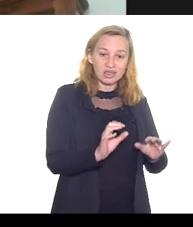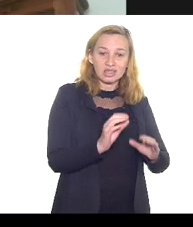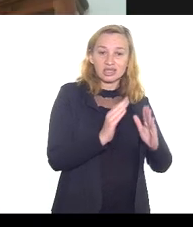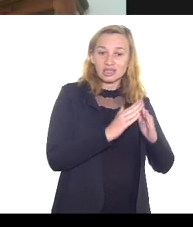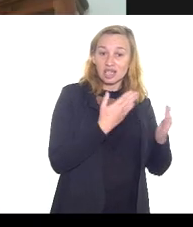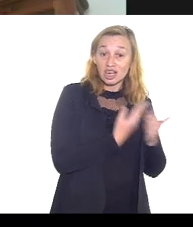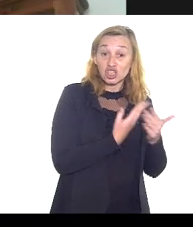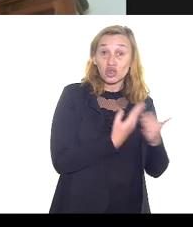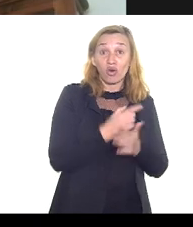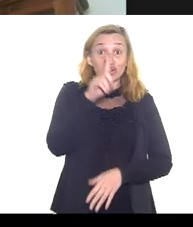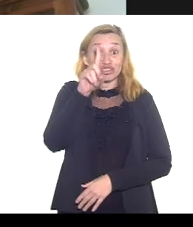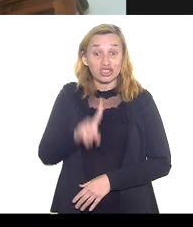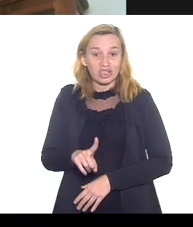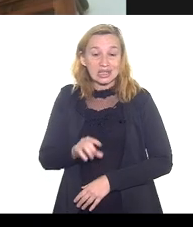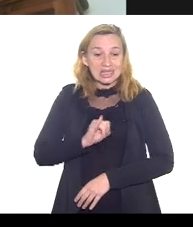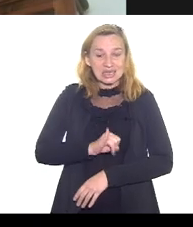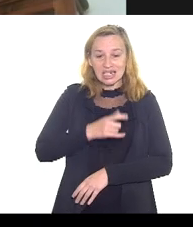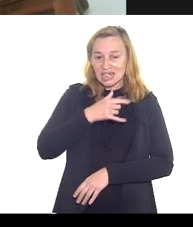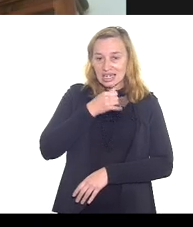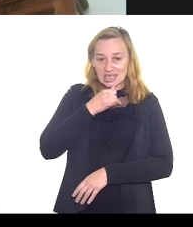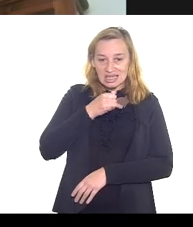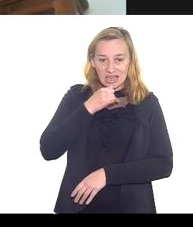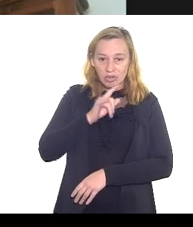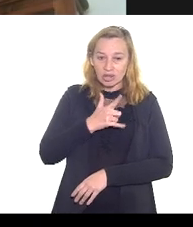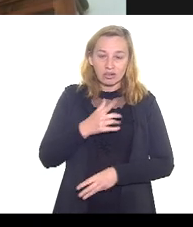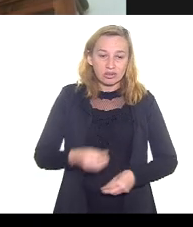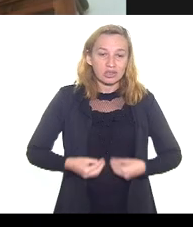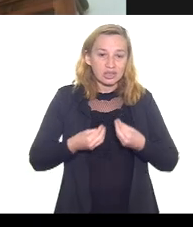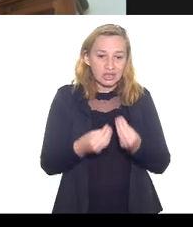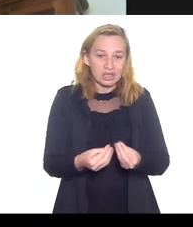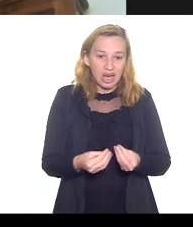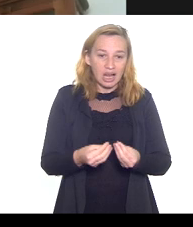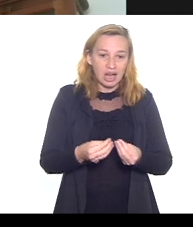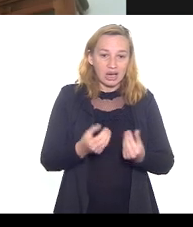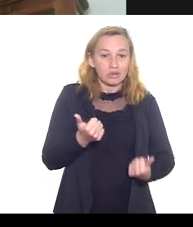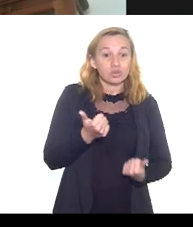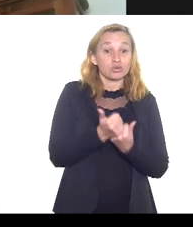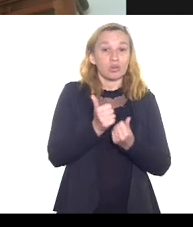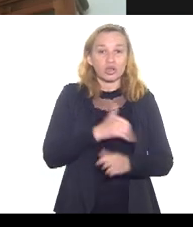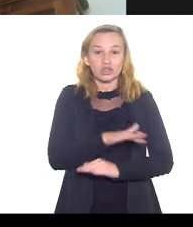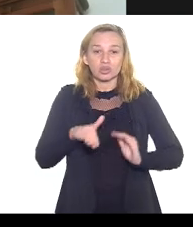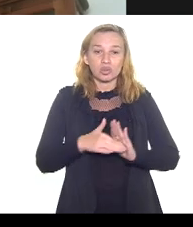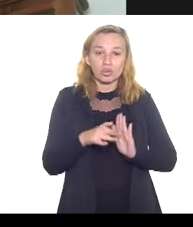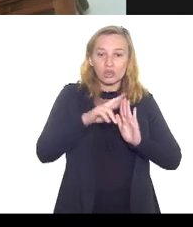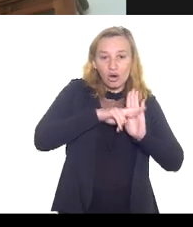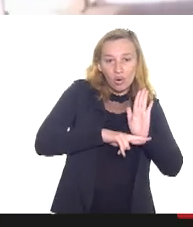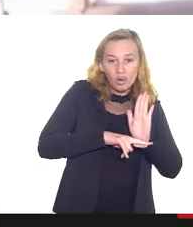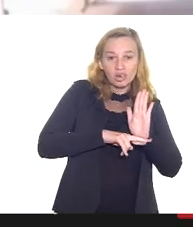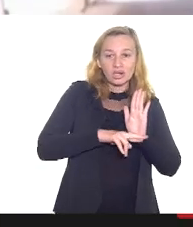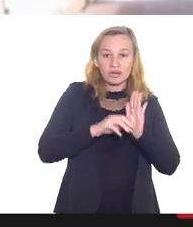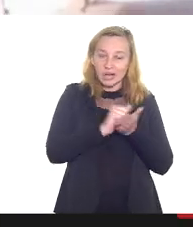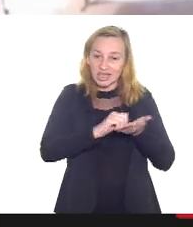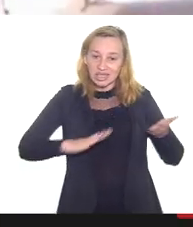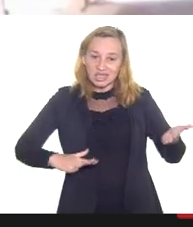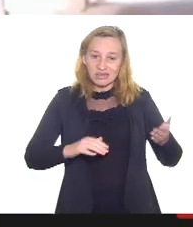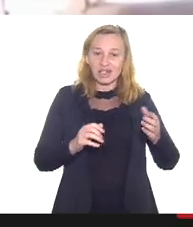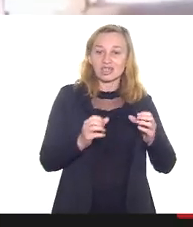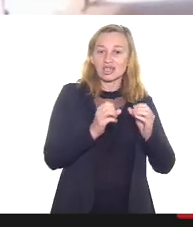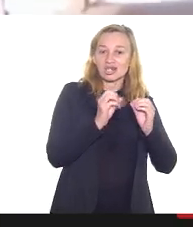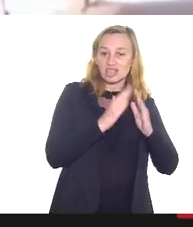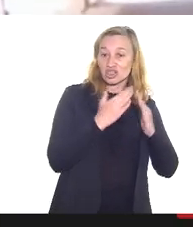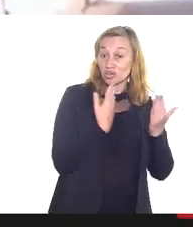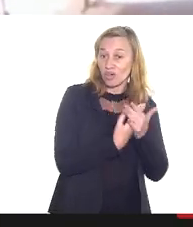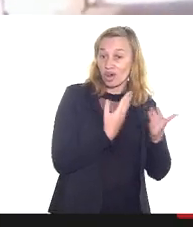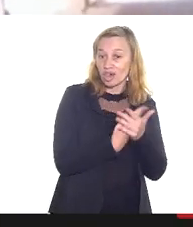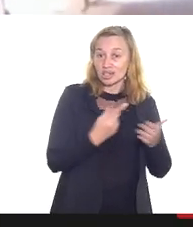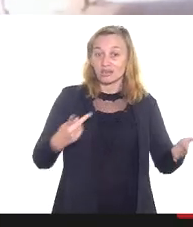e de direito se, por exemplo, não conseguiu garantir o suporte de toda a ordem para que as atividades escolares pudessem